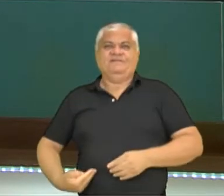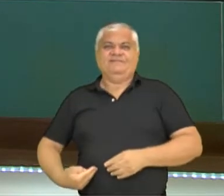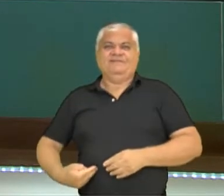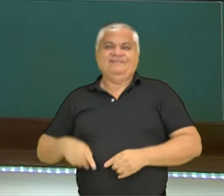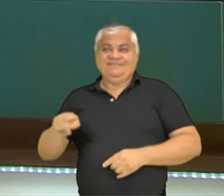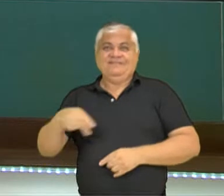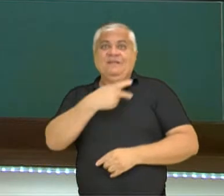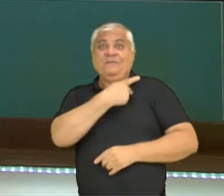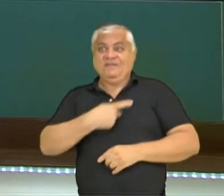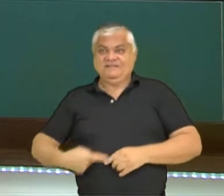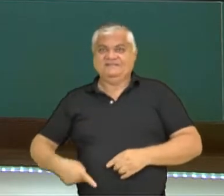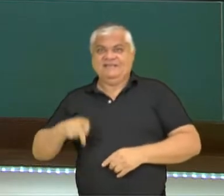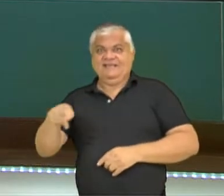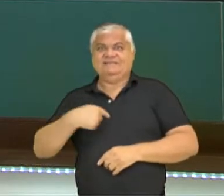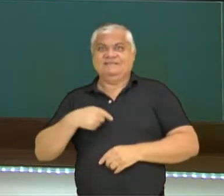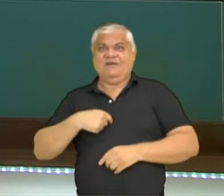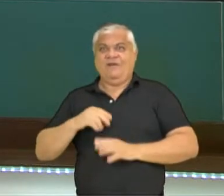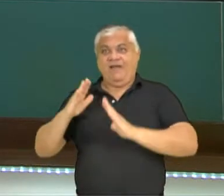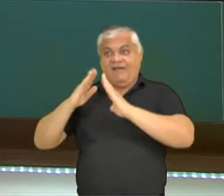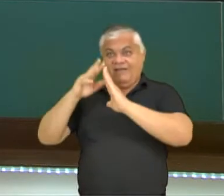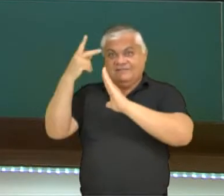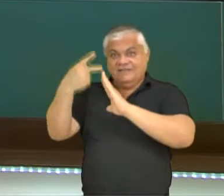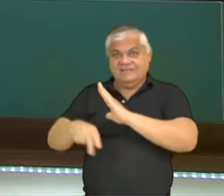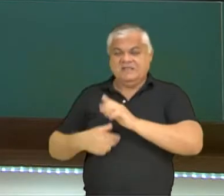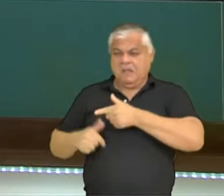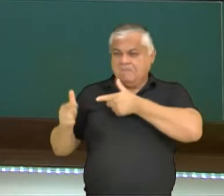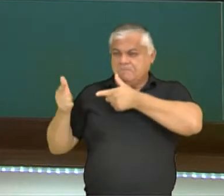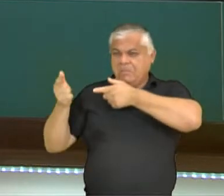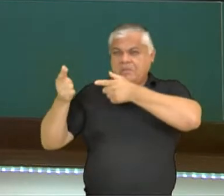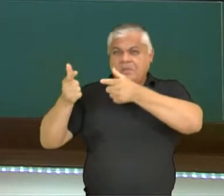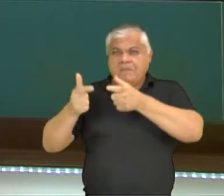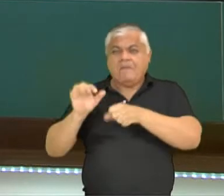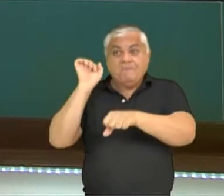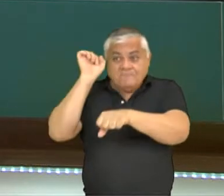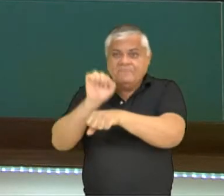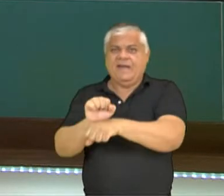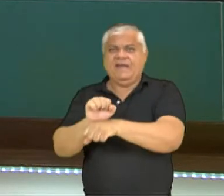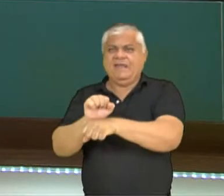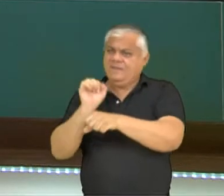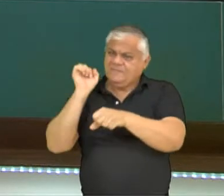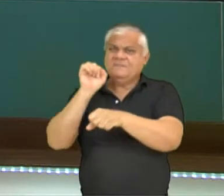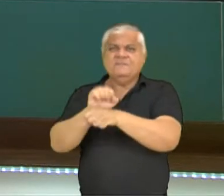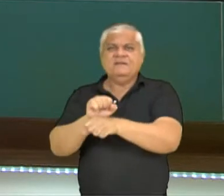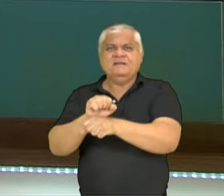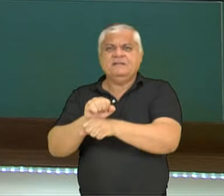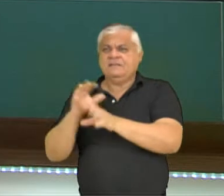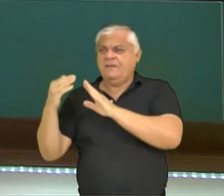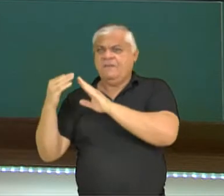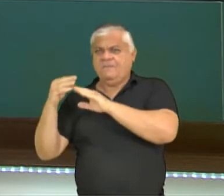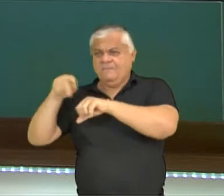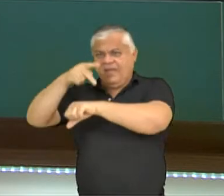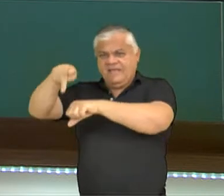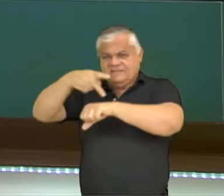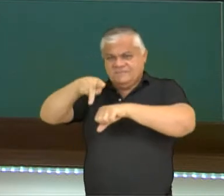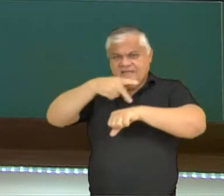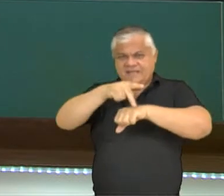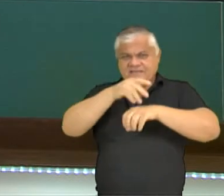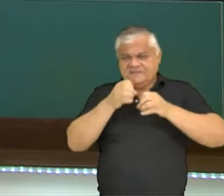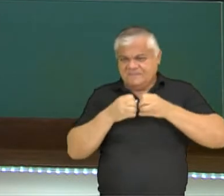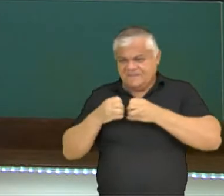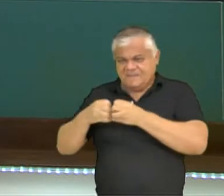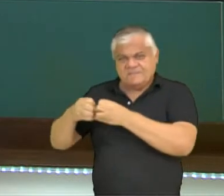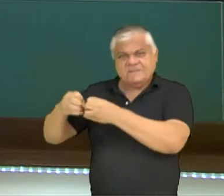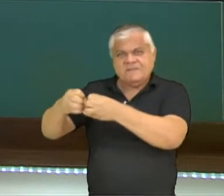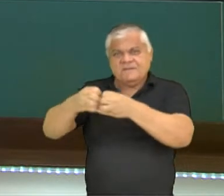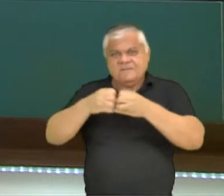Este palácio foi então represado para que parassem essas invasões dos países vizinhos e parasse essa deflagração